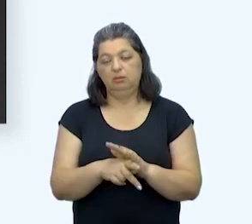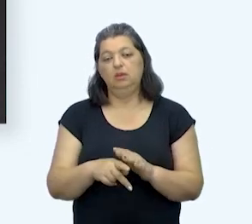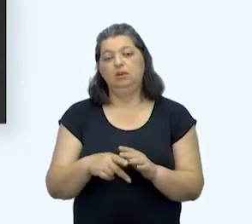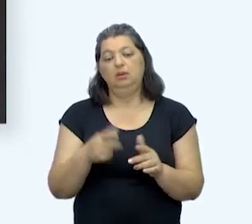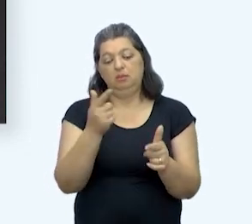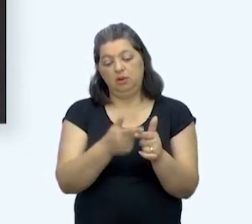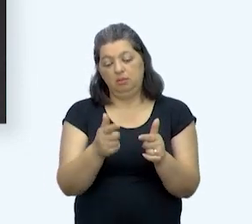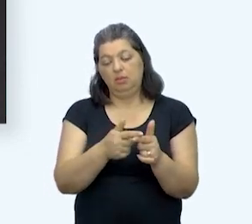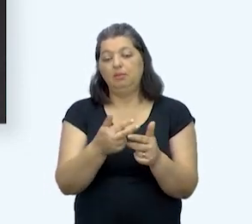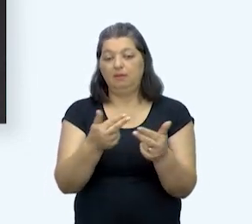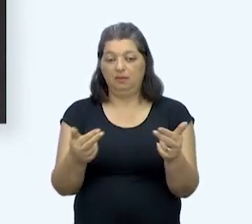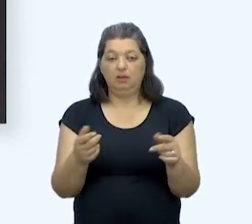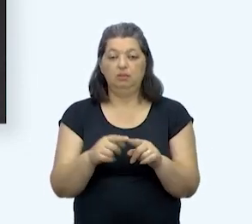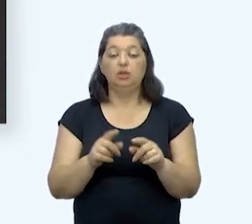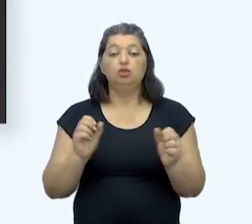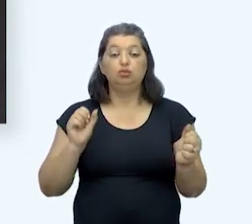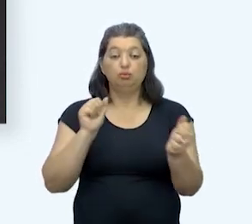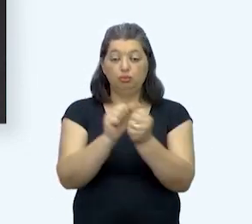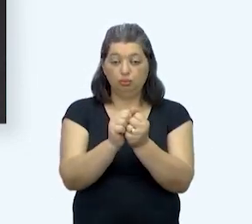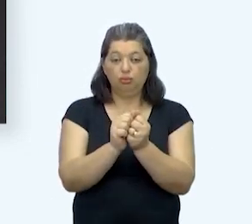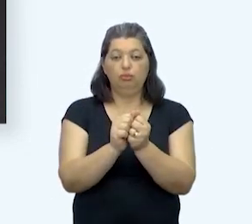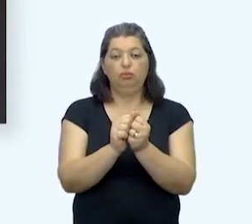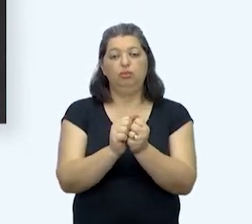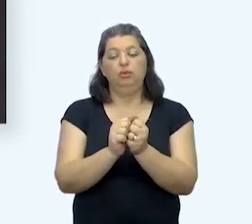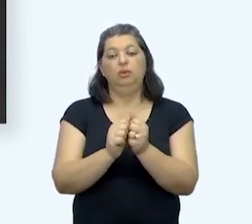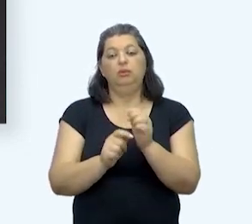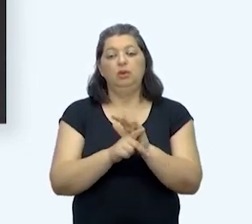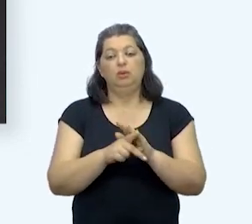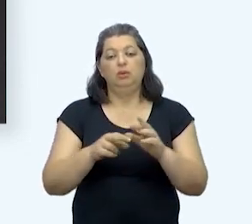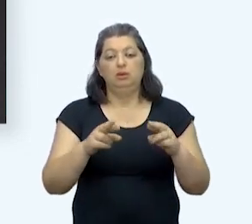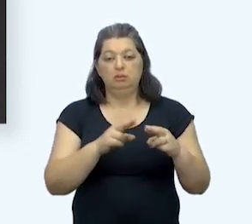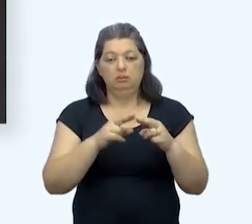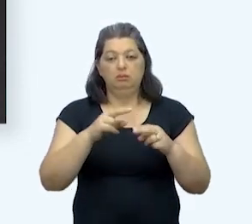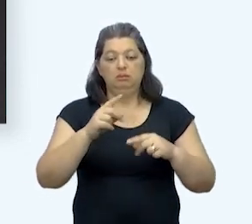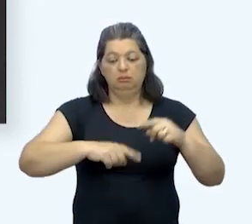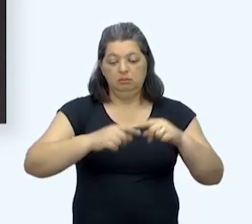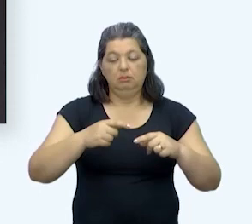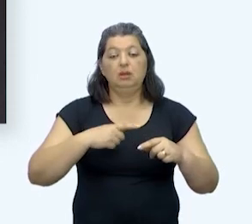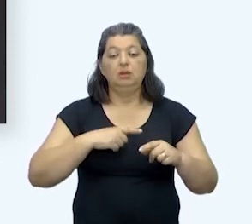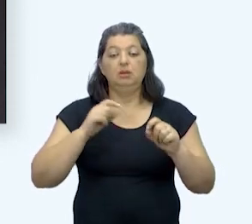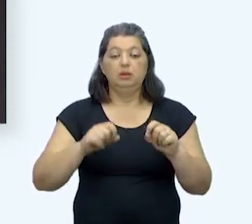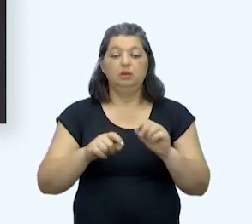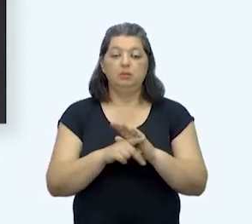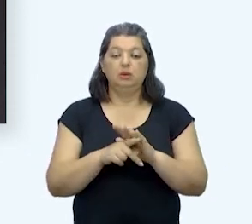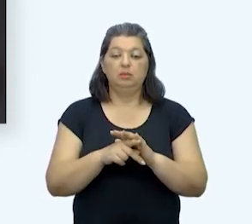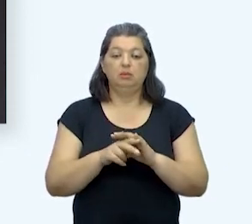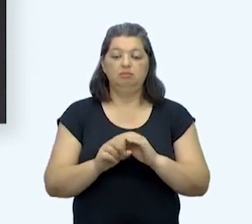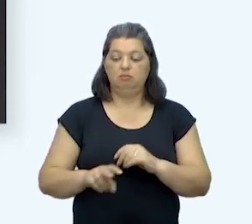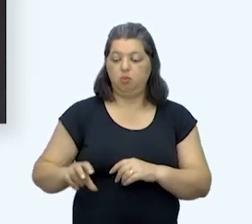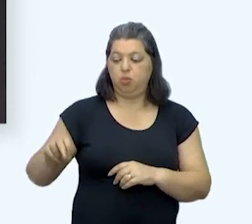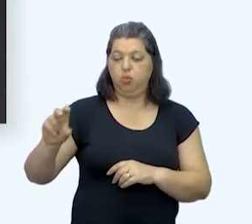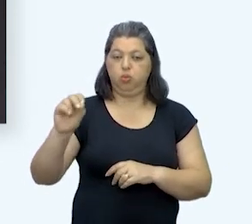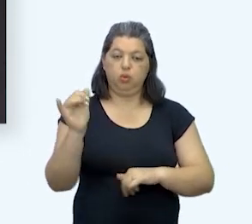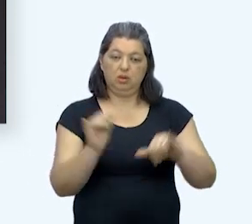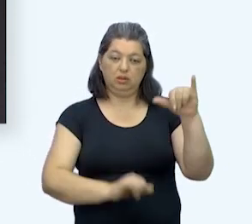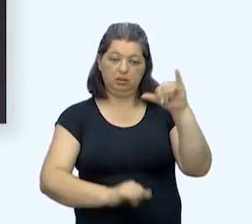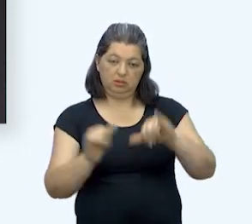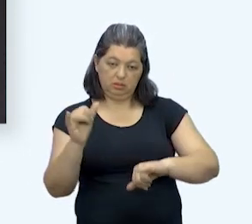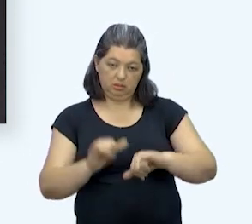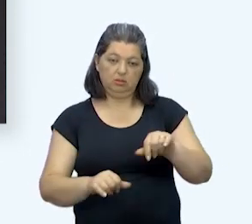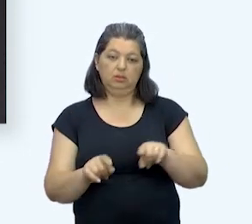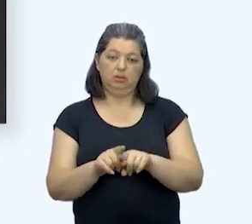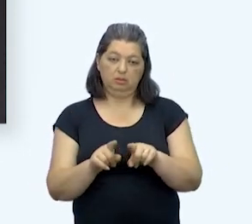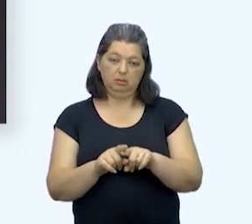problemas. Junto com os descartáveis e a enorme quantidade de lixo gerada, veio a contaminação química, o comprometimento dos